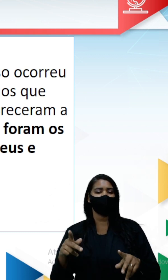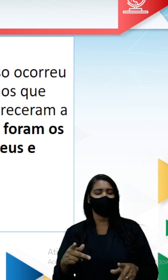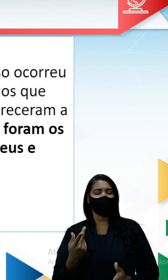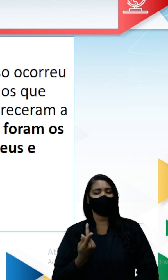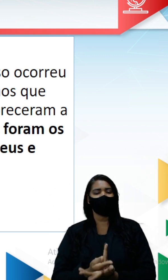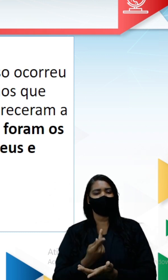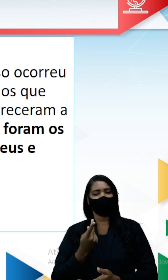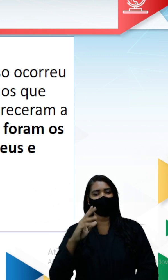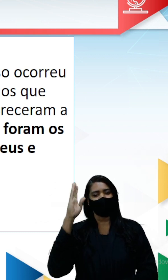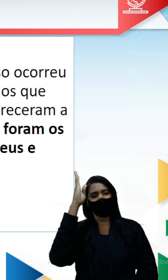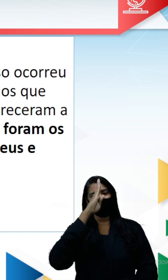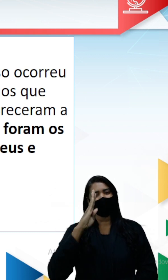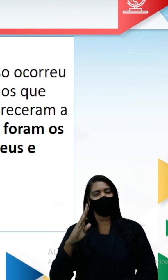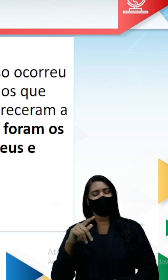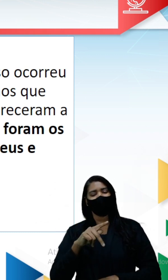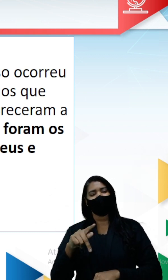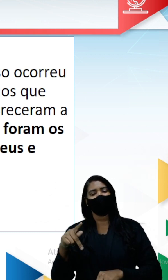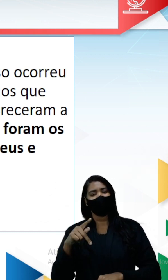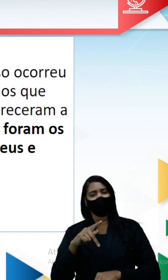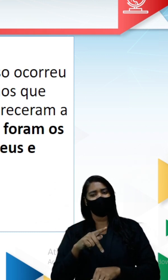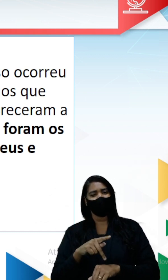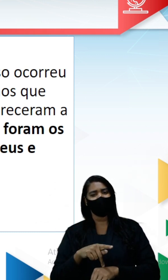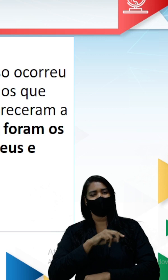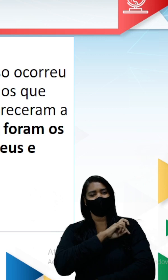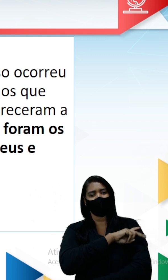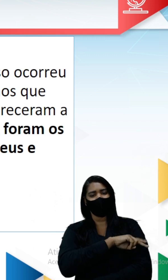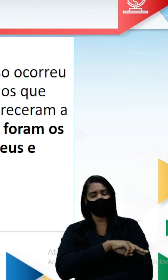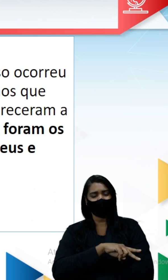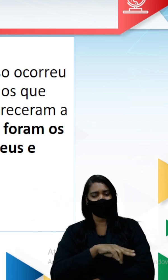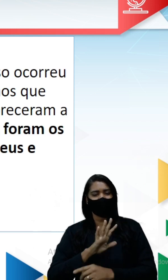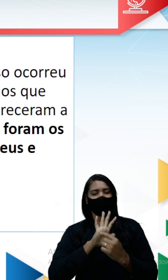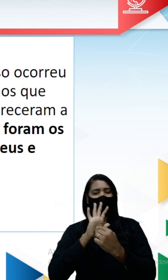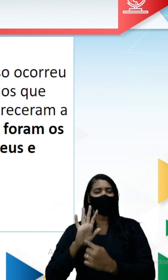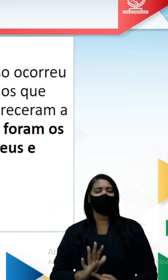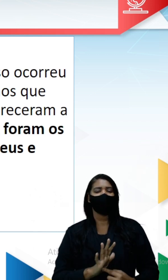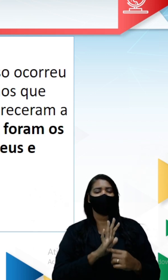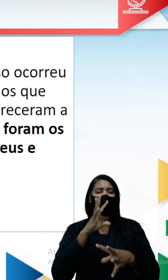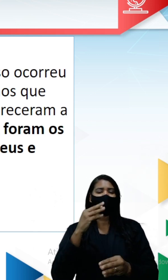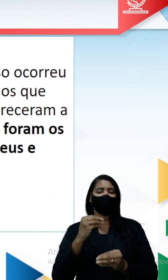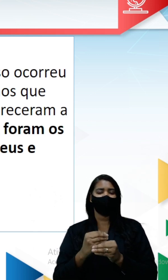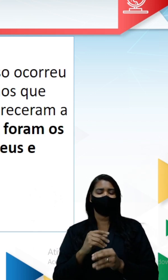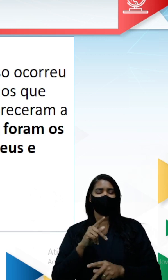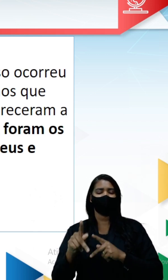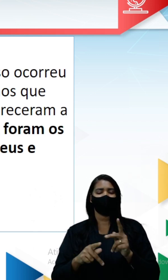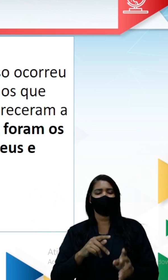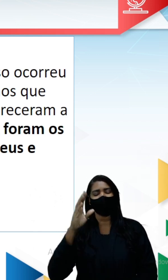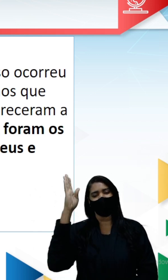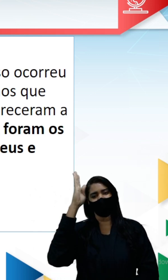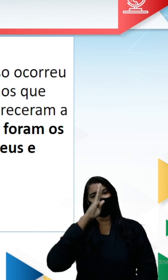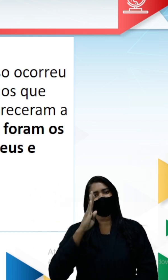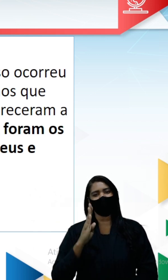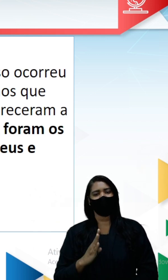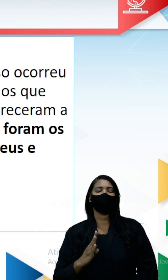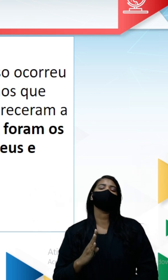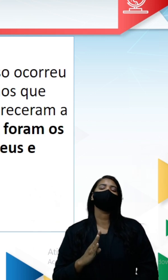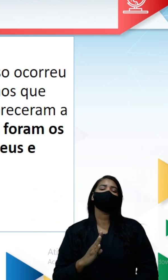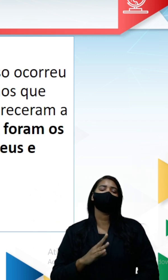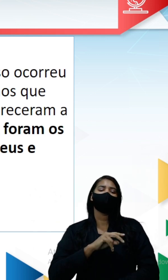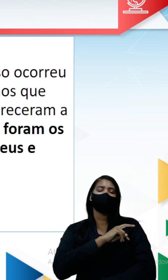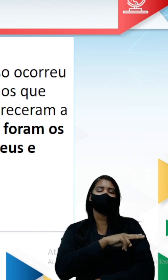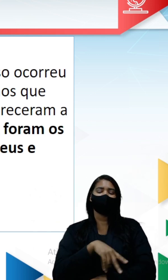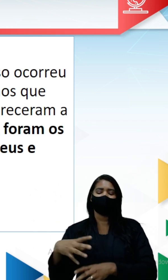país. Essas raças que favoreceram a formação do nosso povo brasileiro, essas etnias,